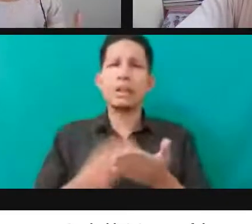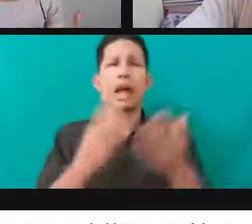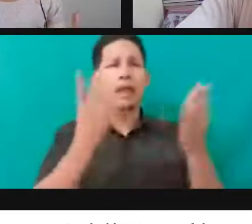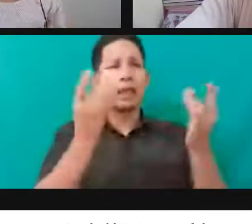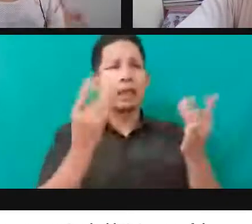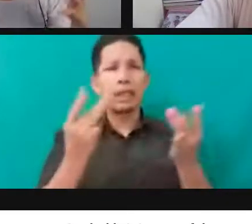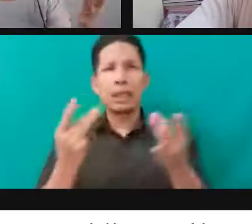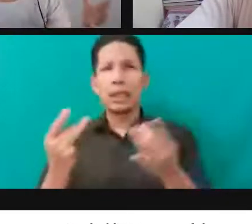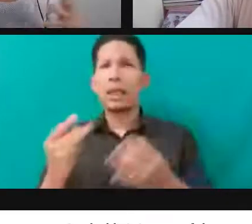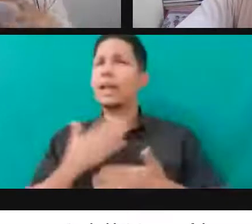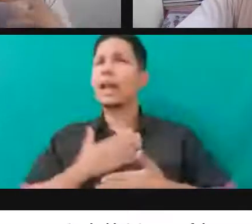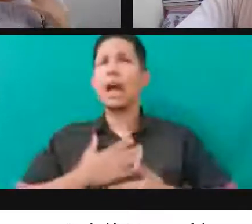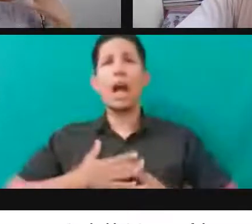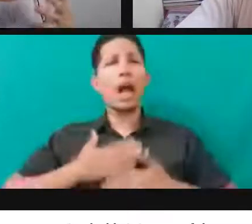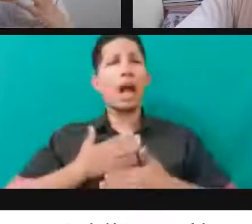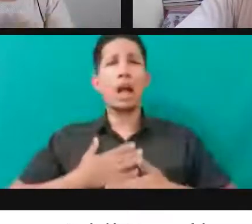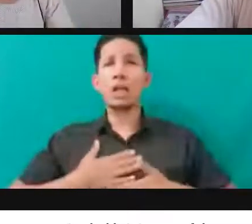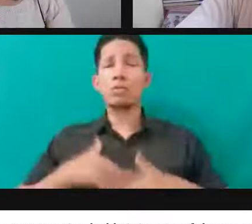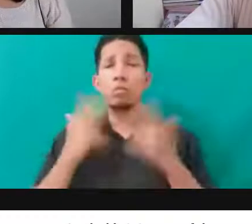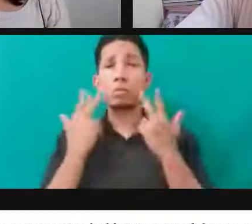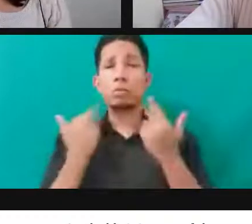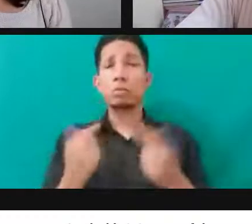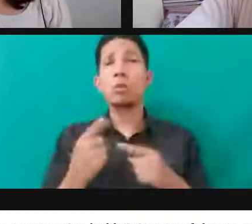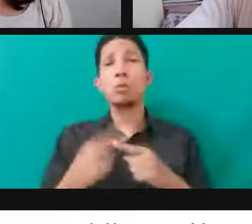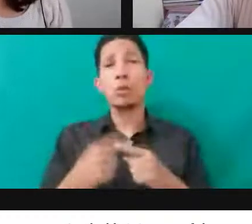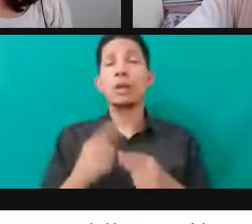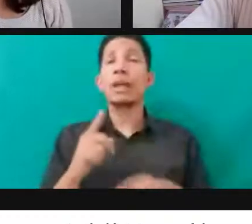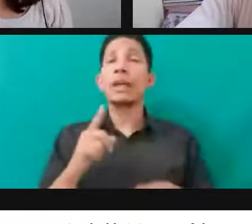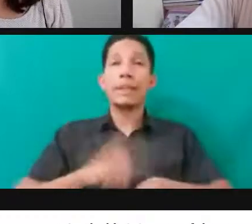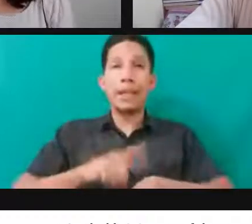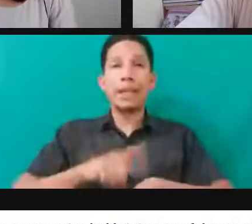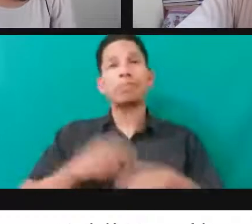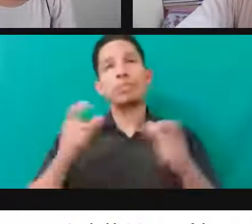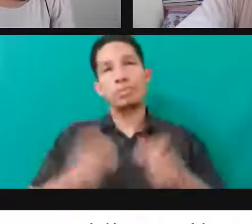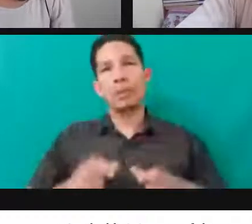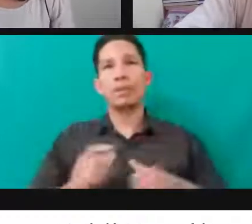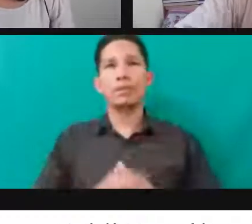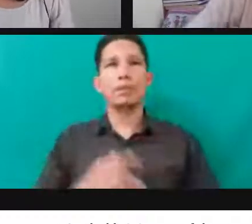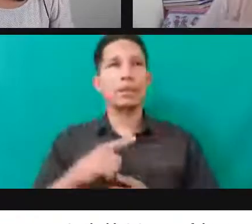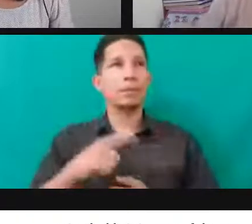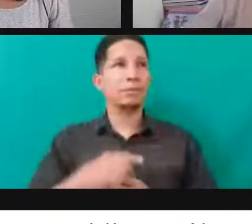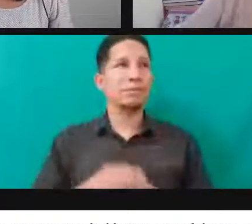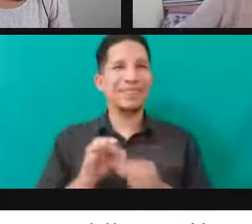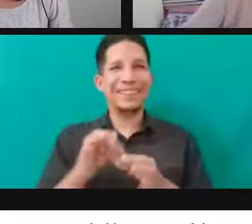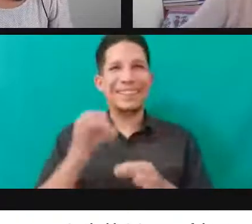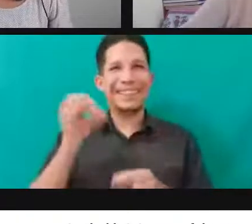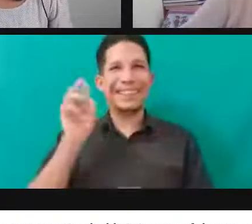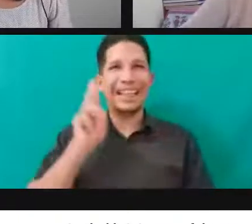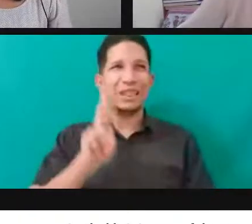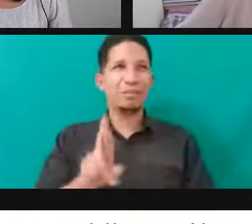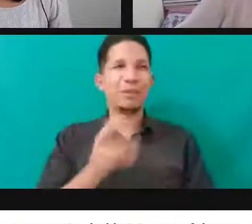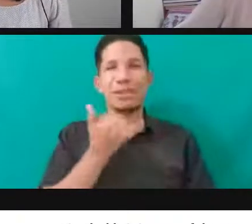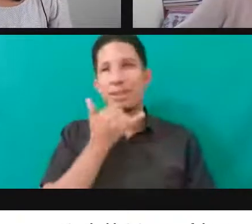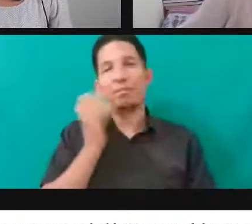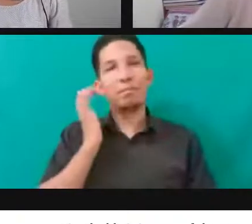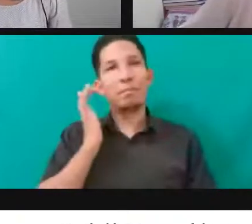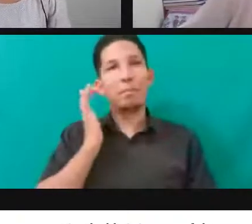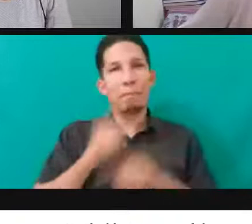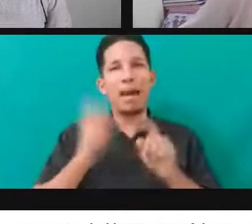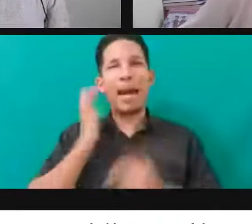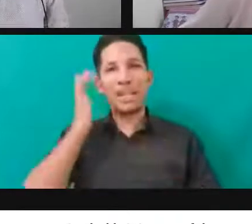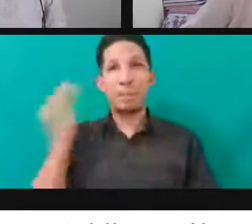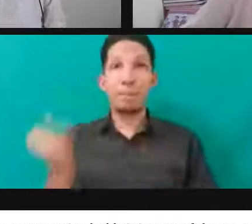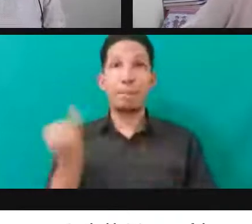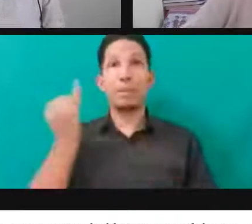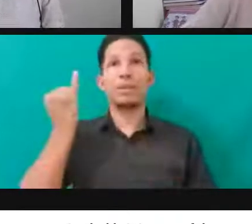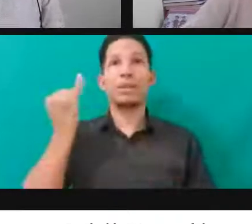mais tranquila, justamente por essa relação espaço-tempo. Me alonguei um pouco na resposta, mas eu achei importante, principalmente